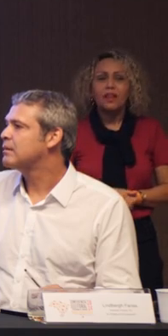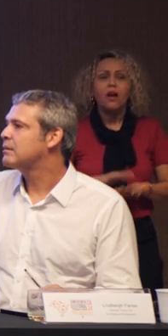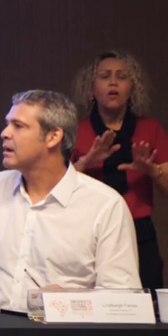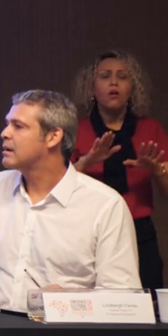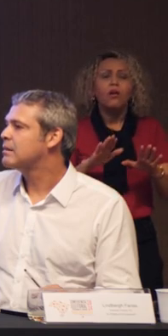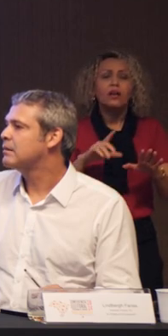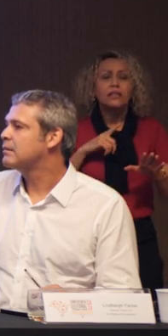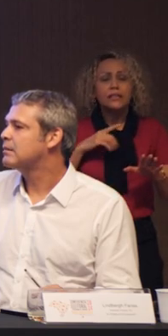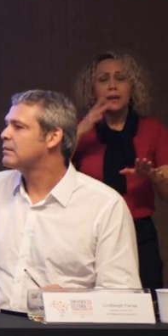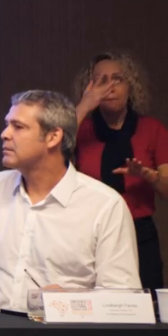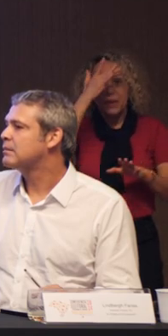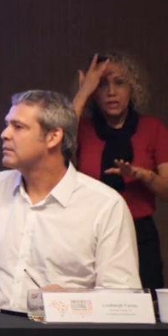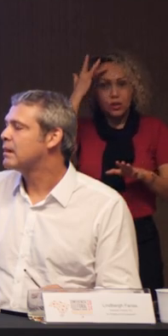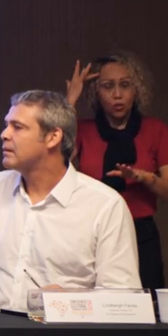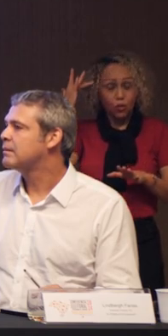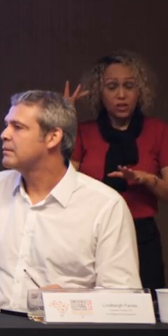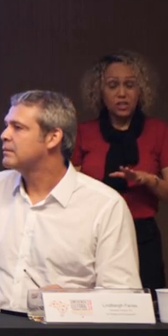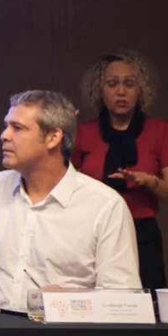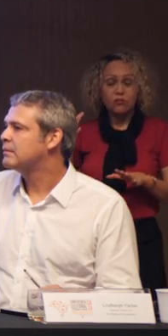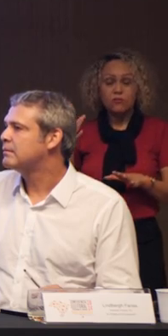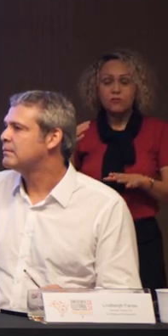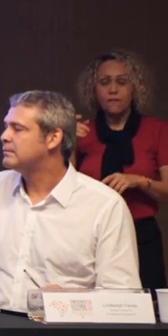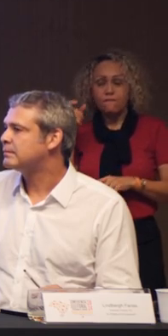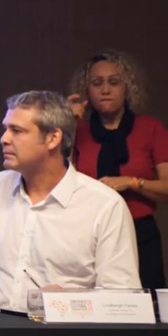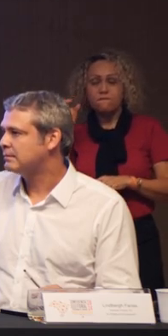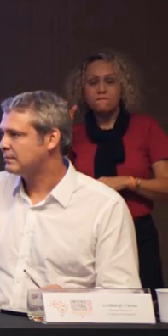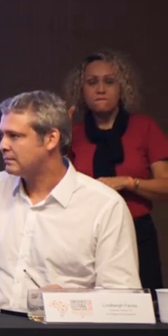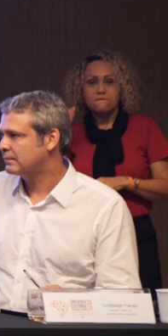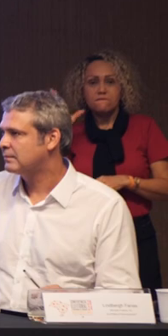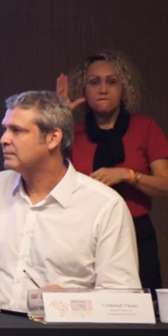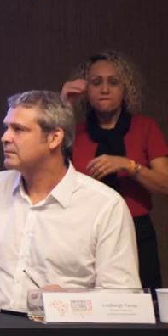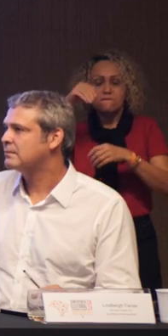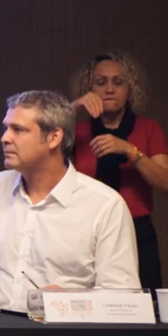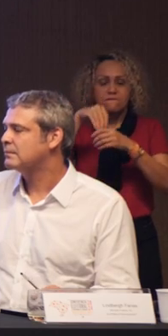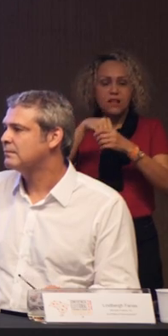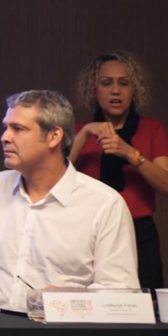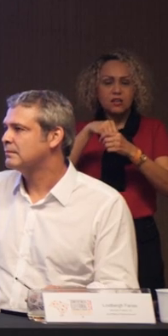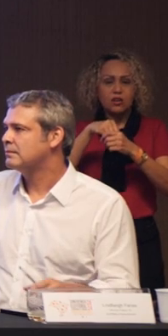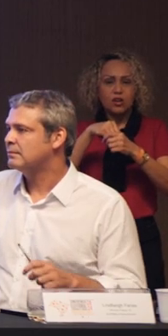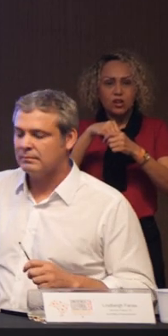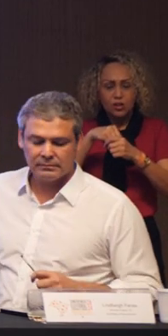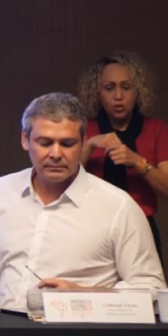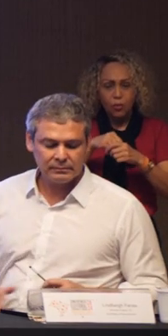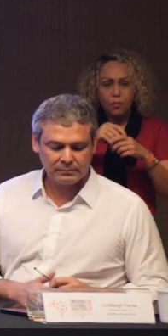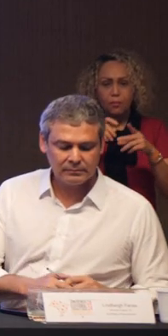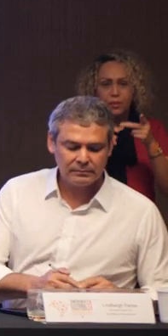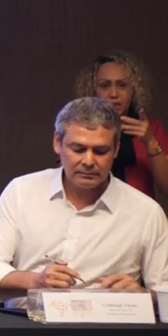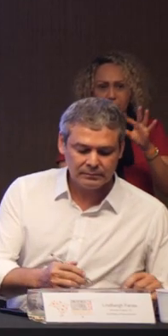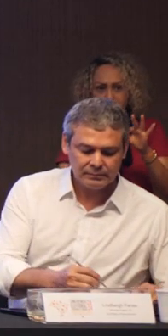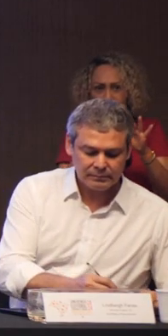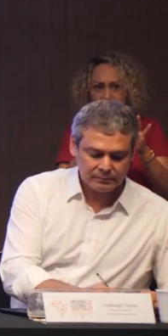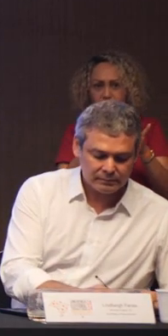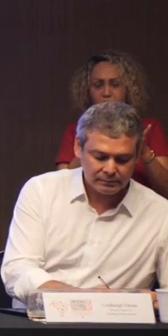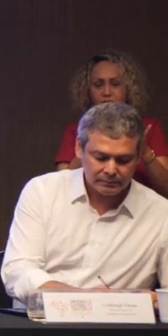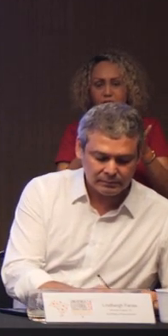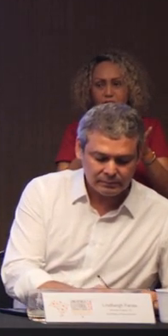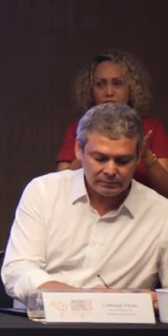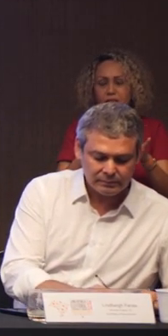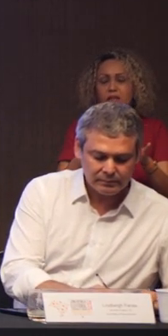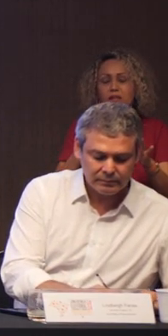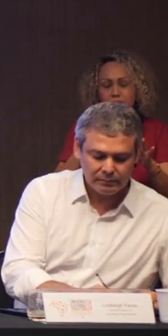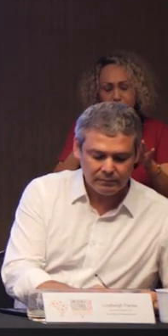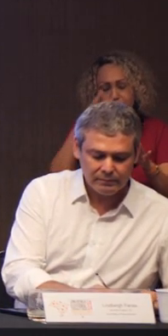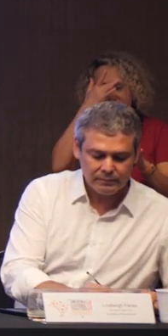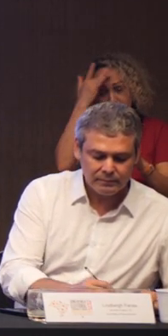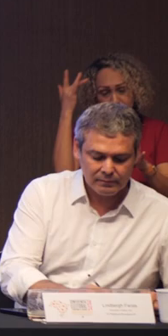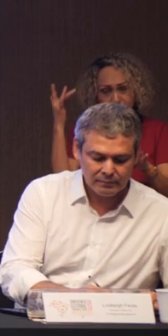para fazer as disputas nas federações, para atrapalhar os caminhos, principalmente dos partidos orgânicos, do PT.